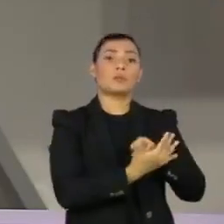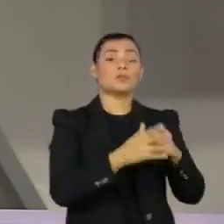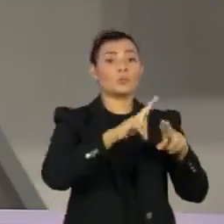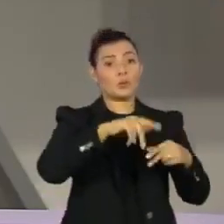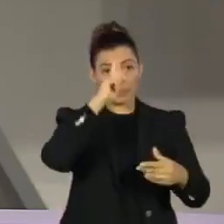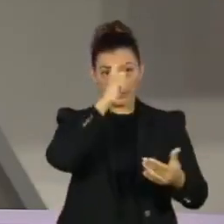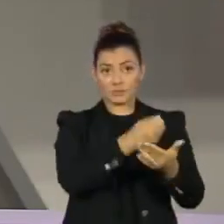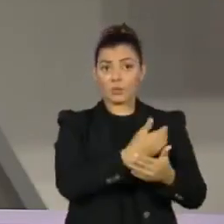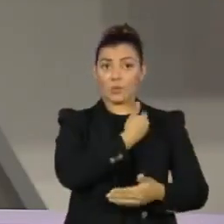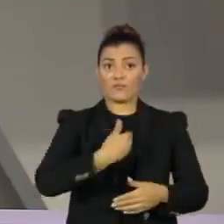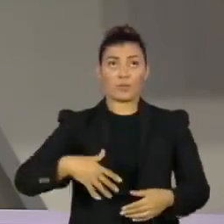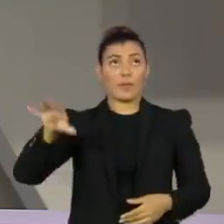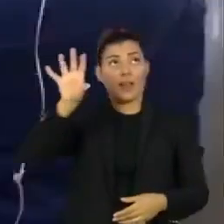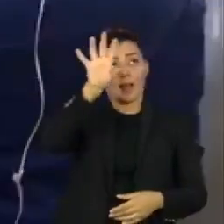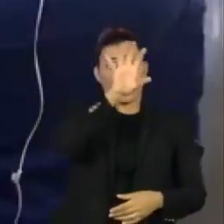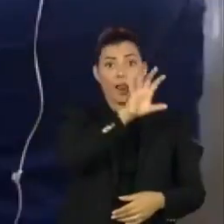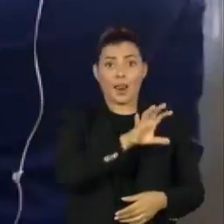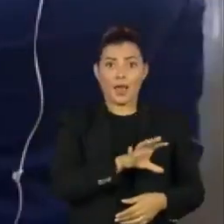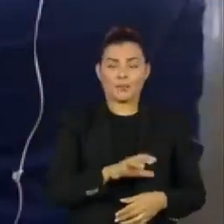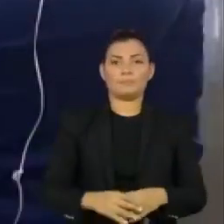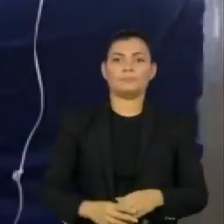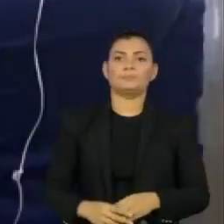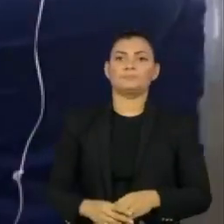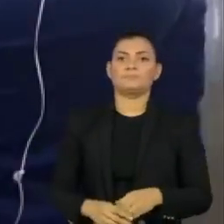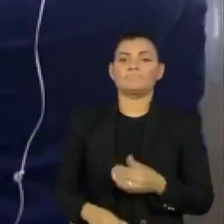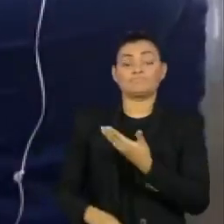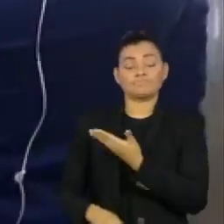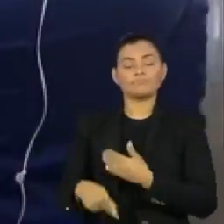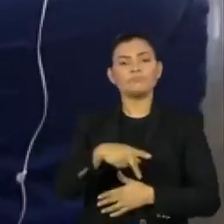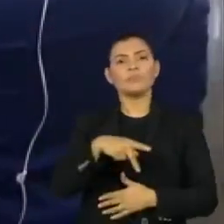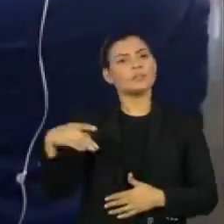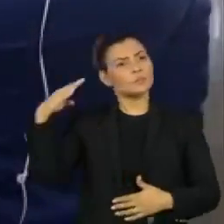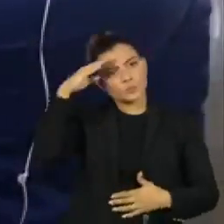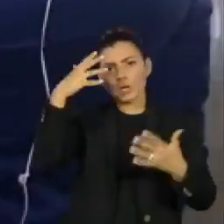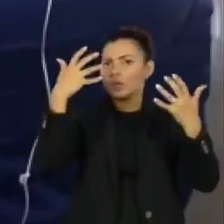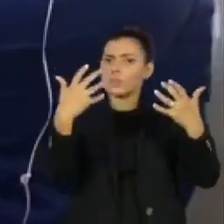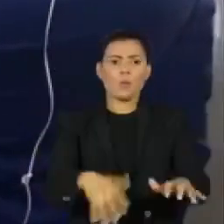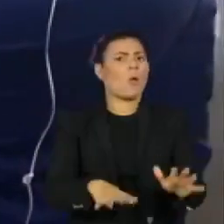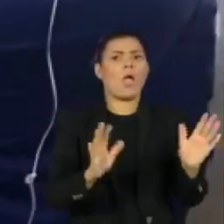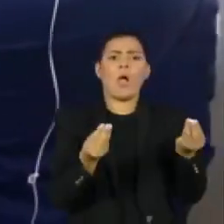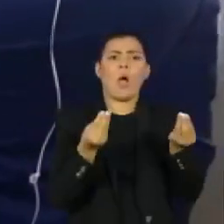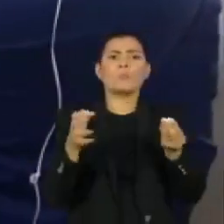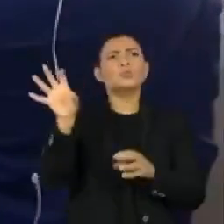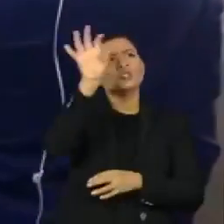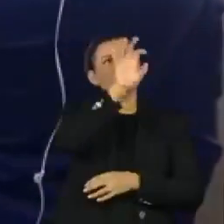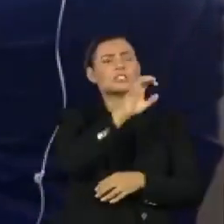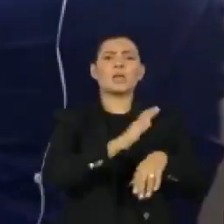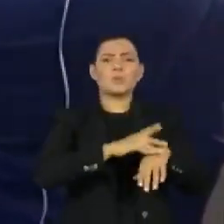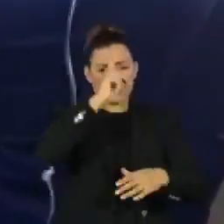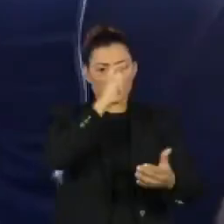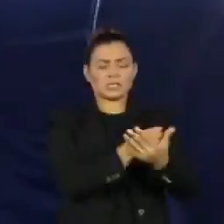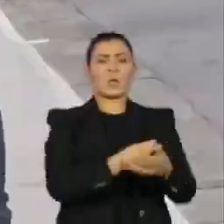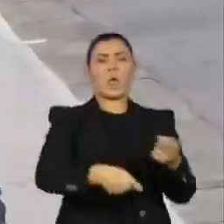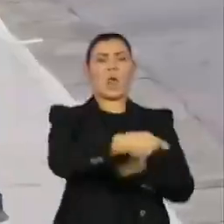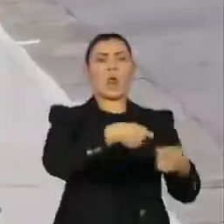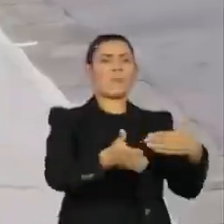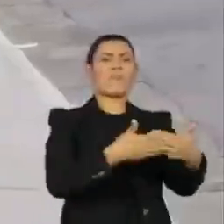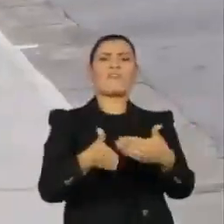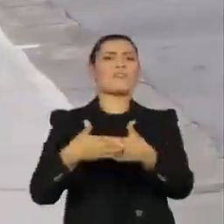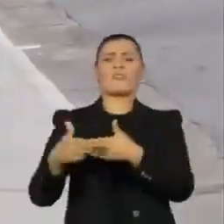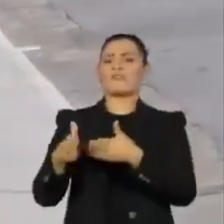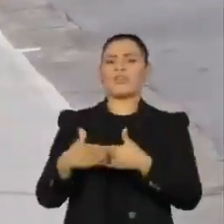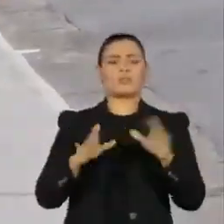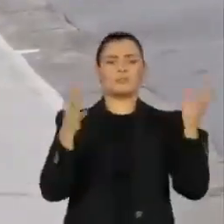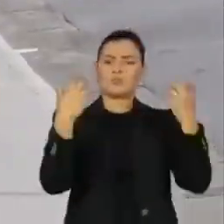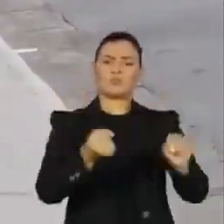tomadas por governadores. A ação de Bolsonaro quer derrubar decretos que restringiram atividades econômicas e